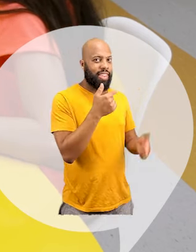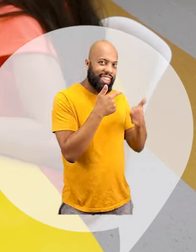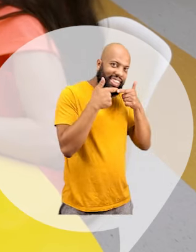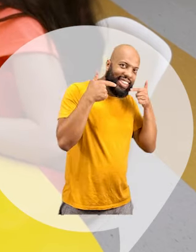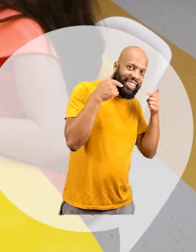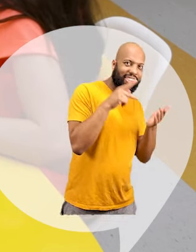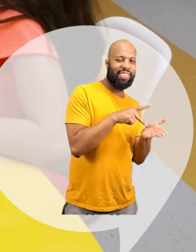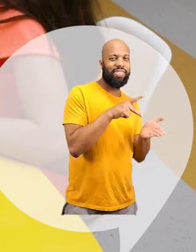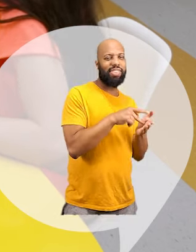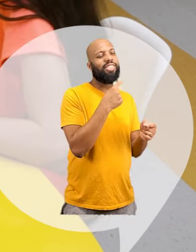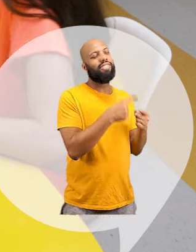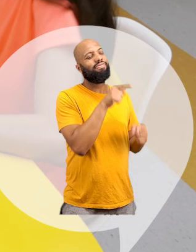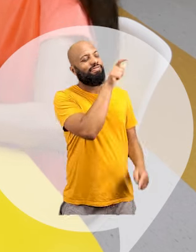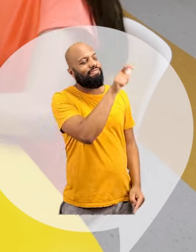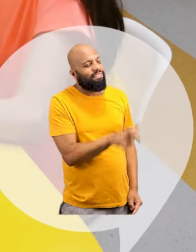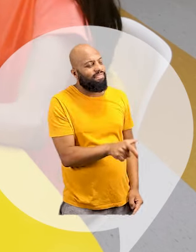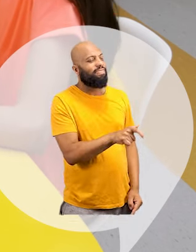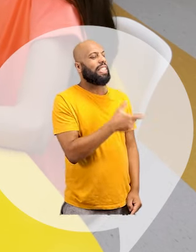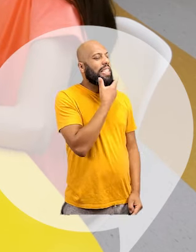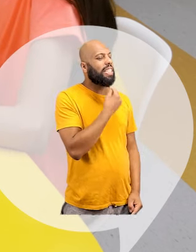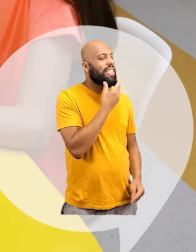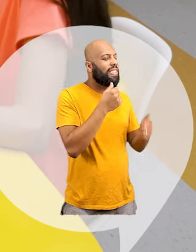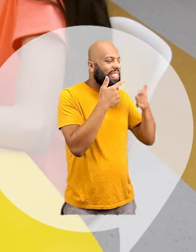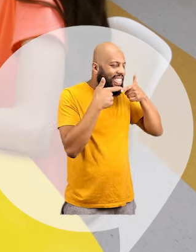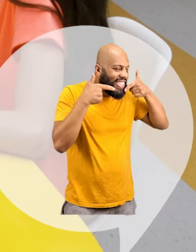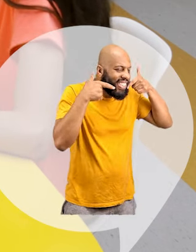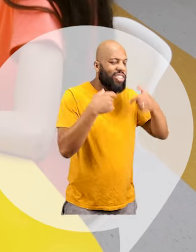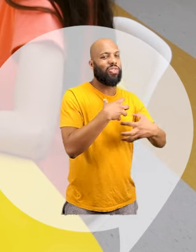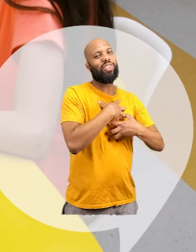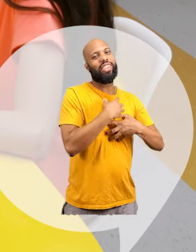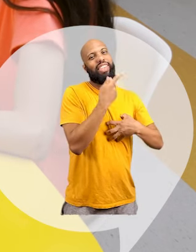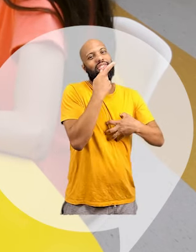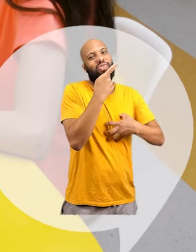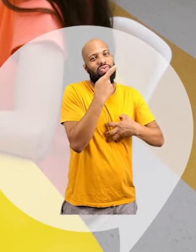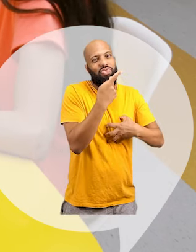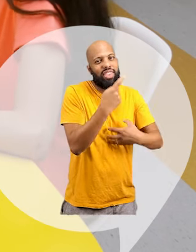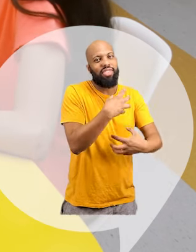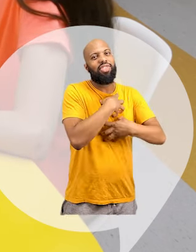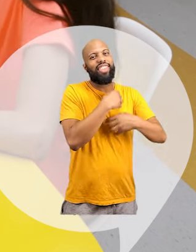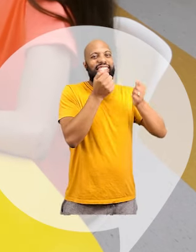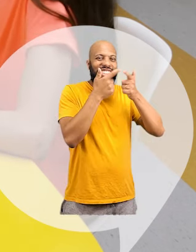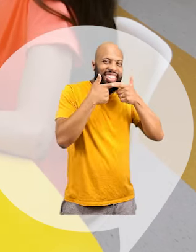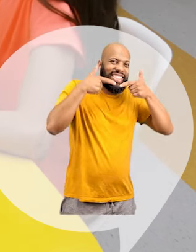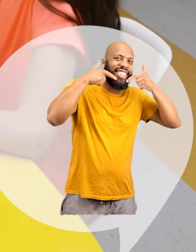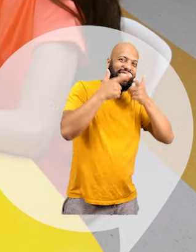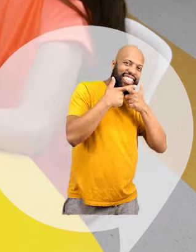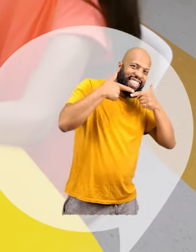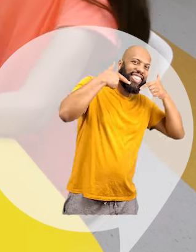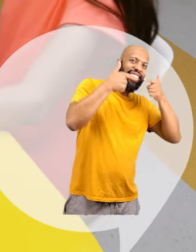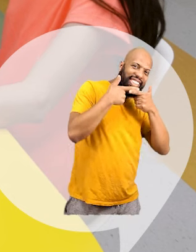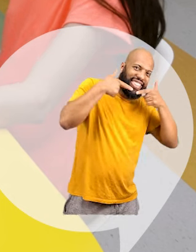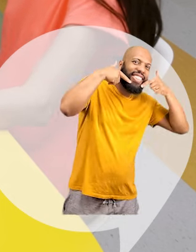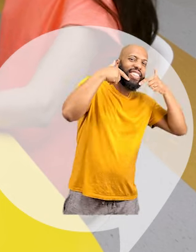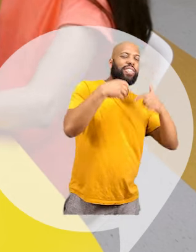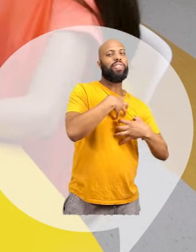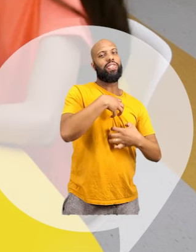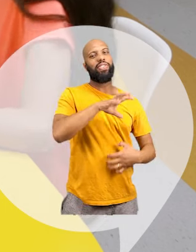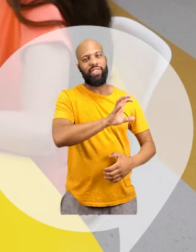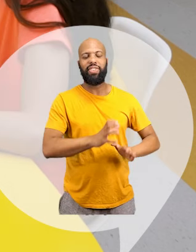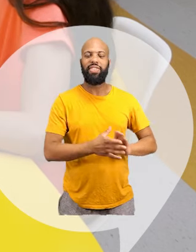você é muito garoto sorrisos assim o teu jeito de falar sabe a pessoa que fala com o negócio já vai falando já vai sorrindo